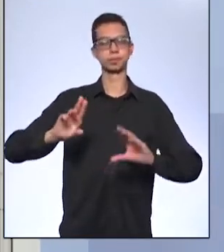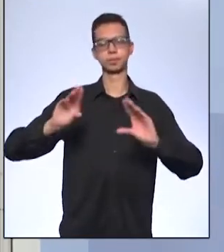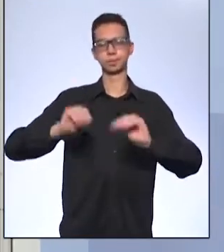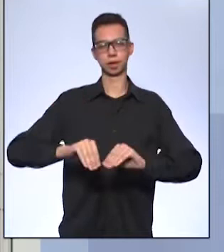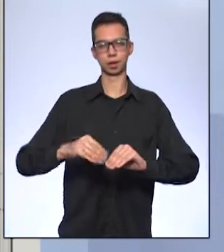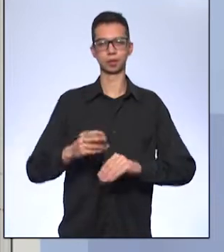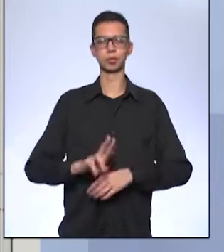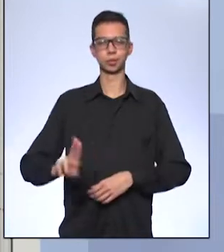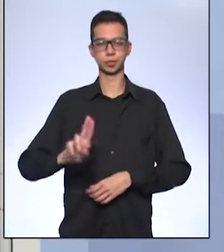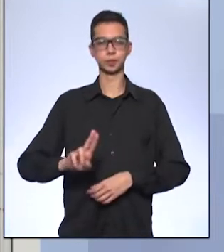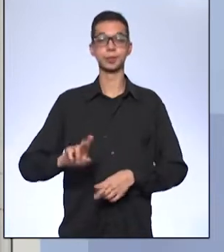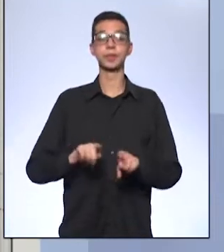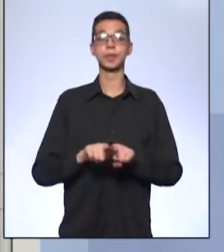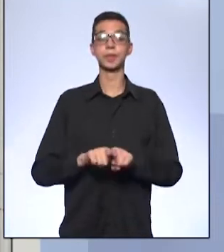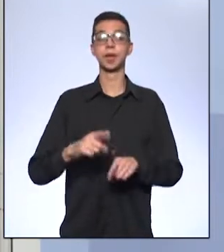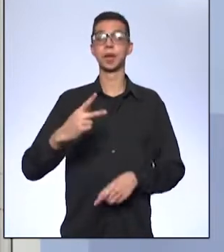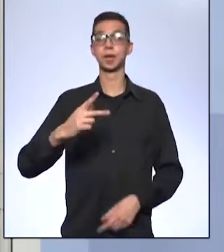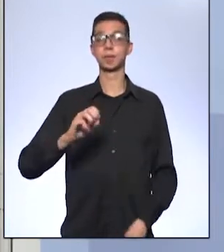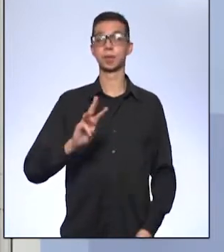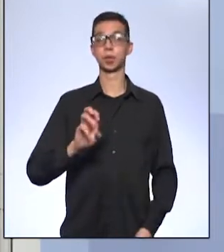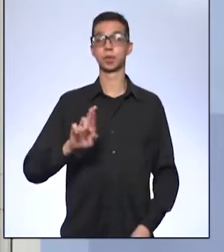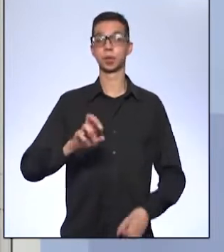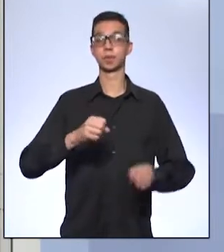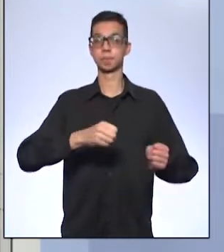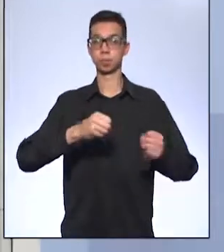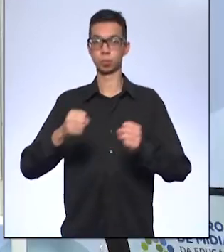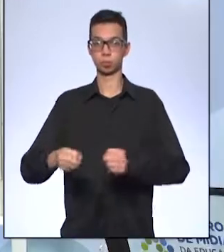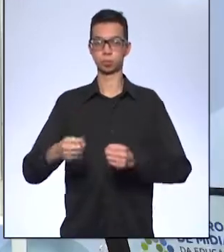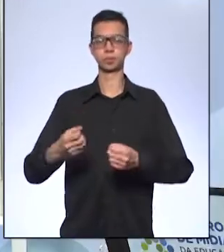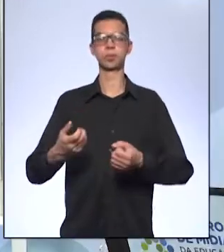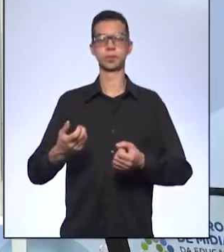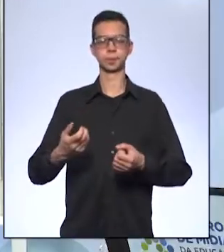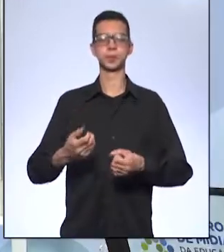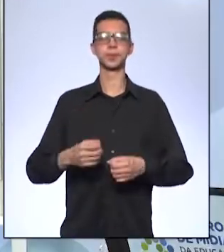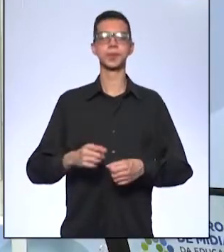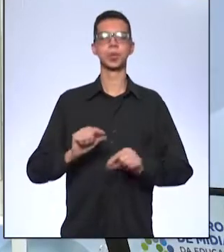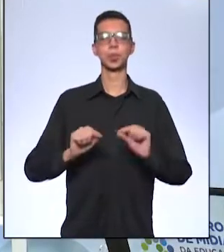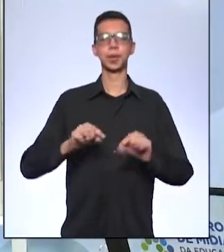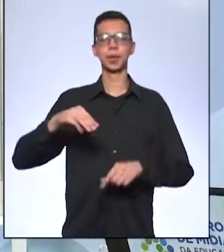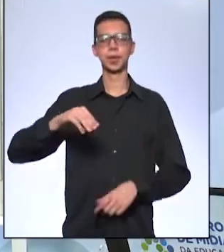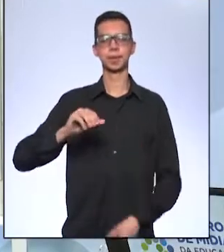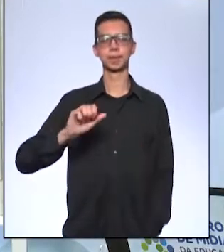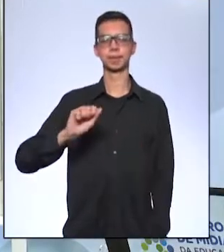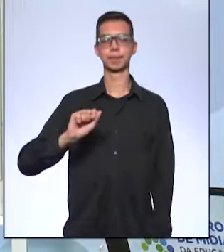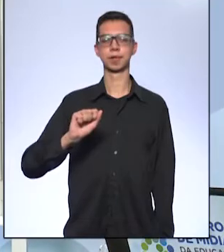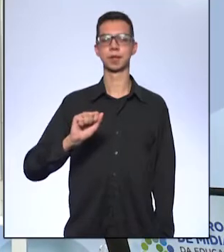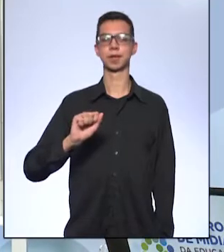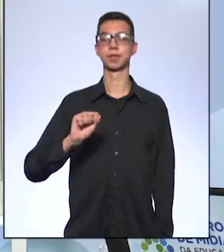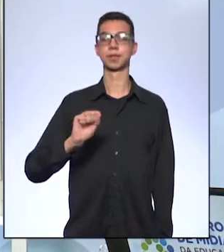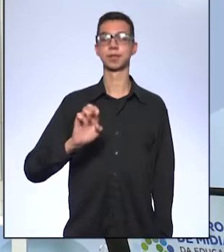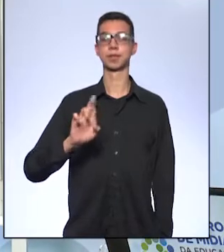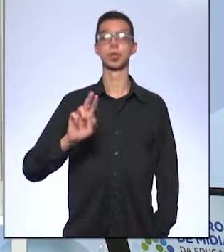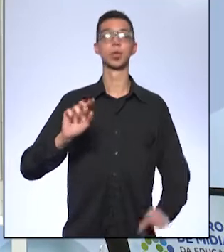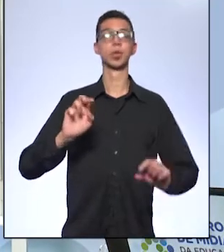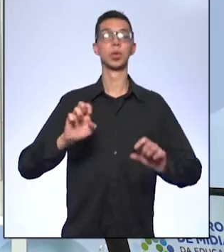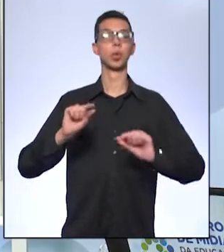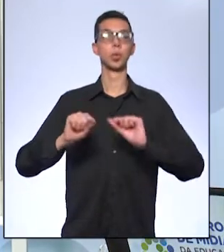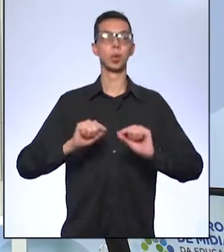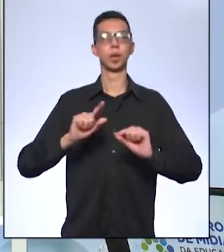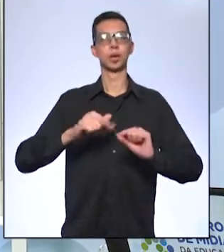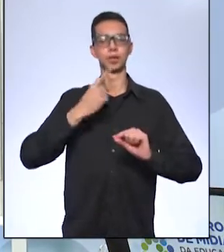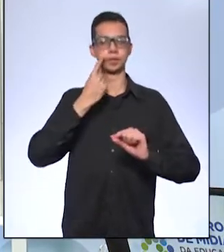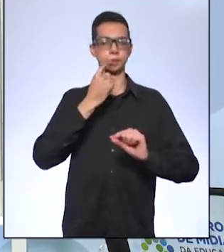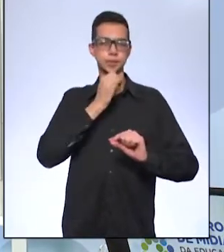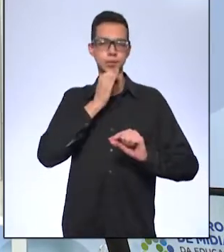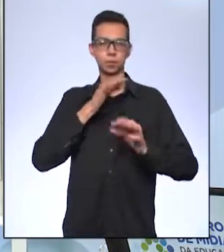do contexto também. Measure, que é medir, medição. A gente tem second, que aí aqui nesse sentido pode